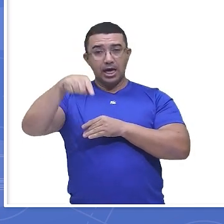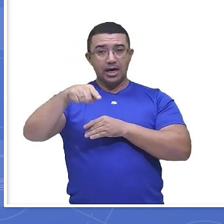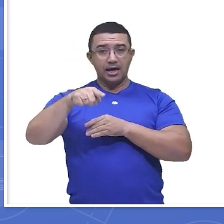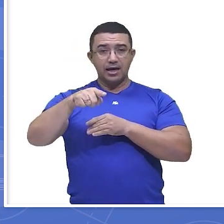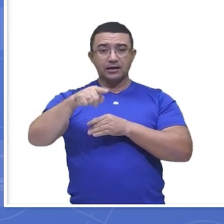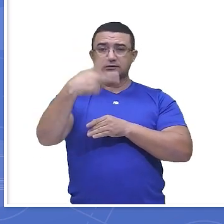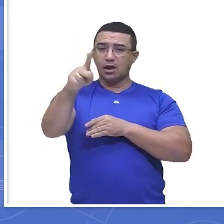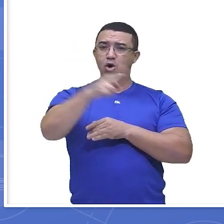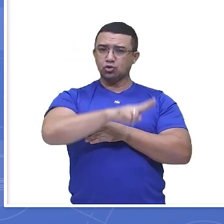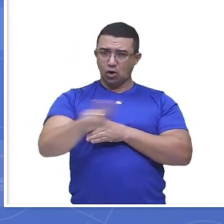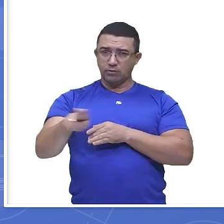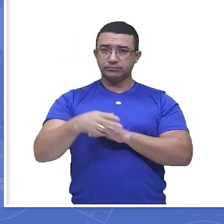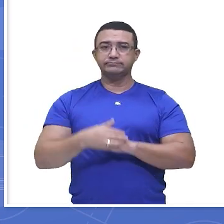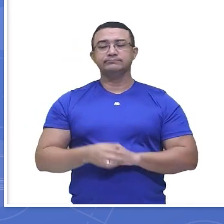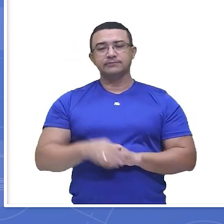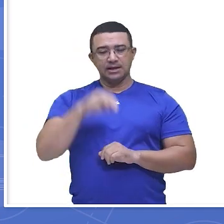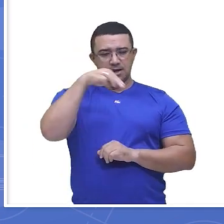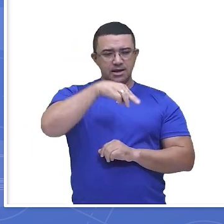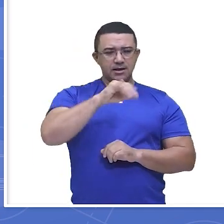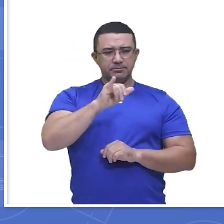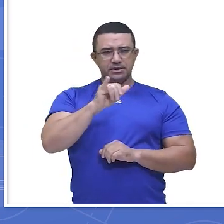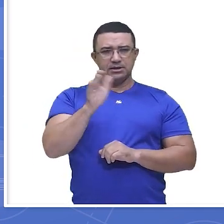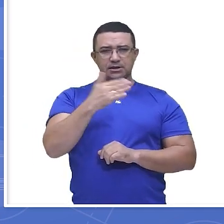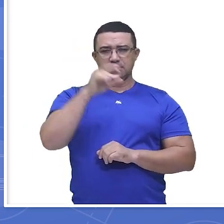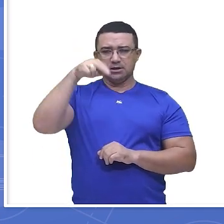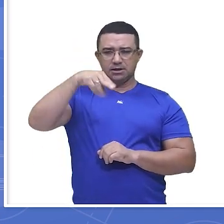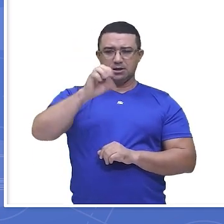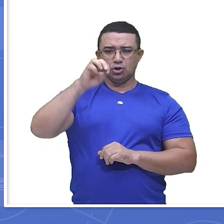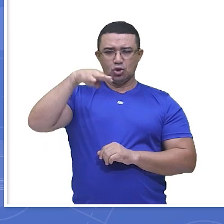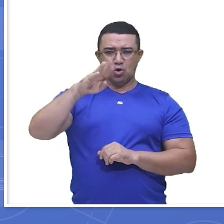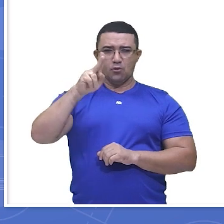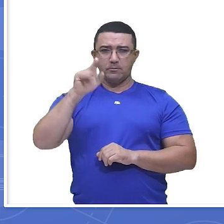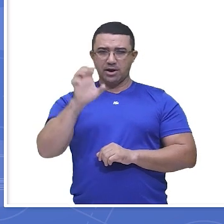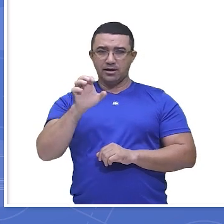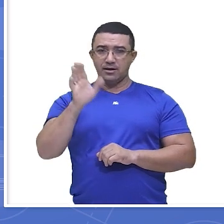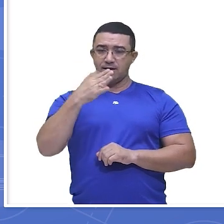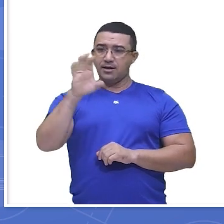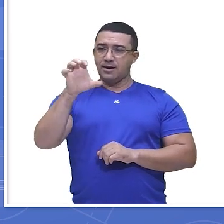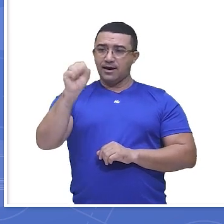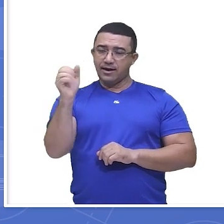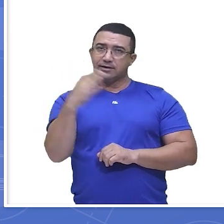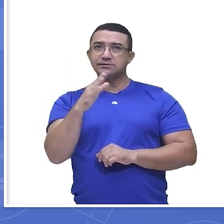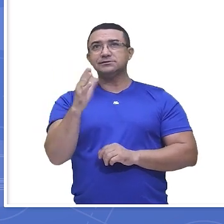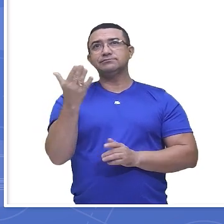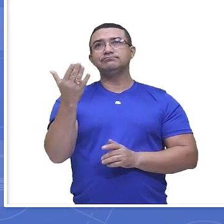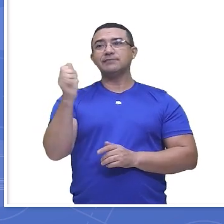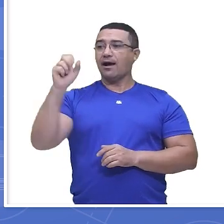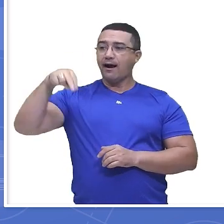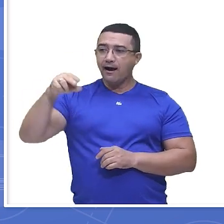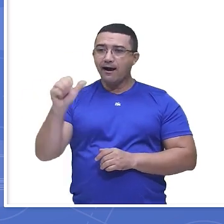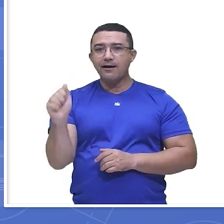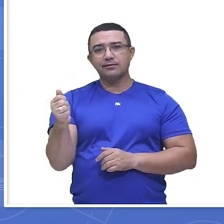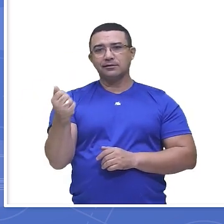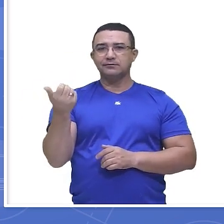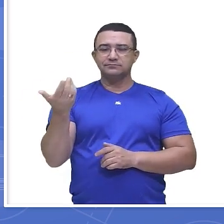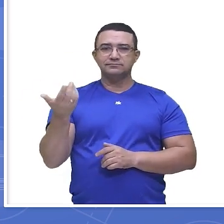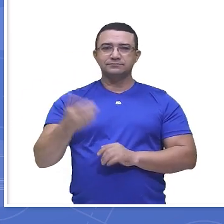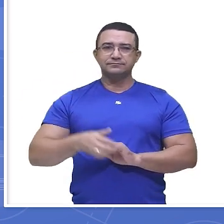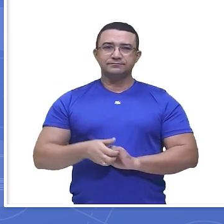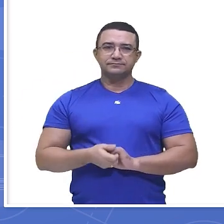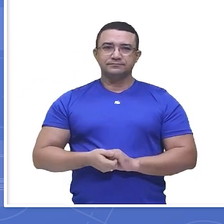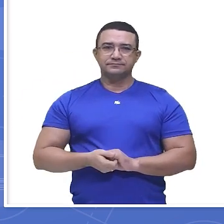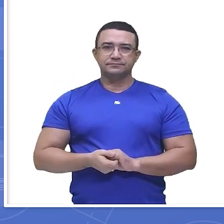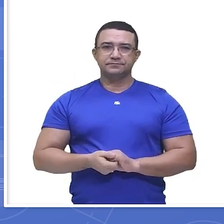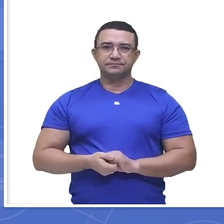nombre es, e aqui coloca mi nombre es Ana, ok? Tanto com esse pronome interrogativo como com esse, não tem